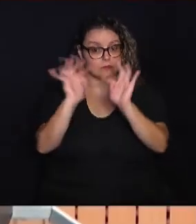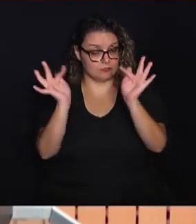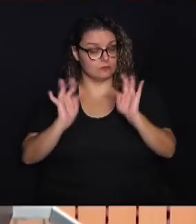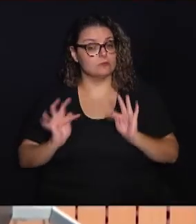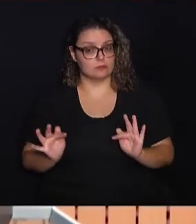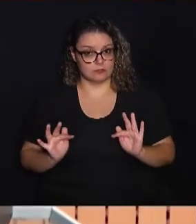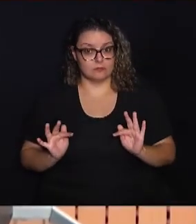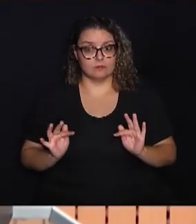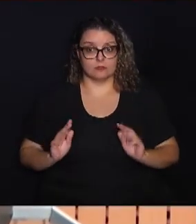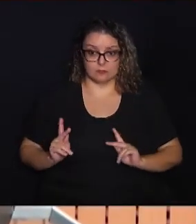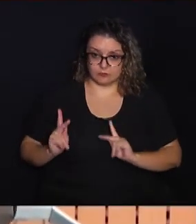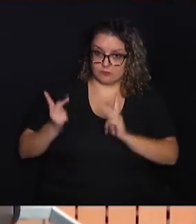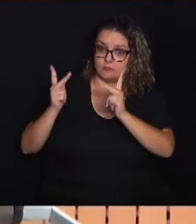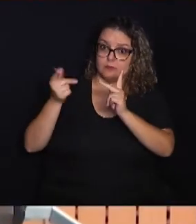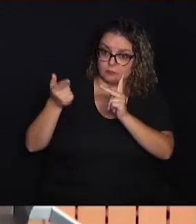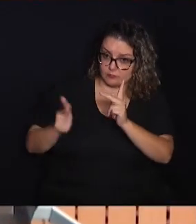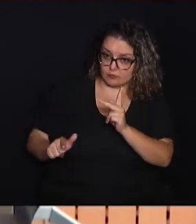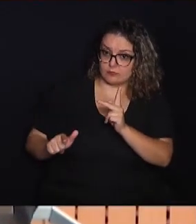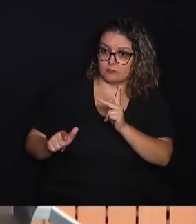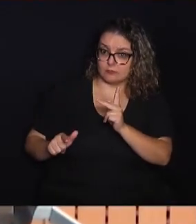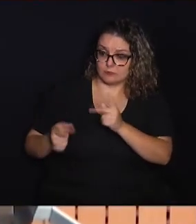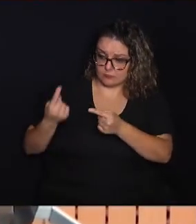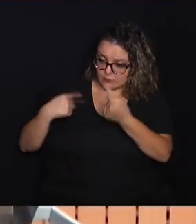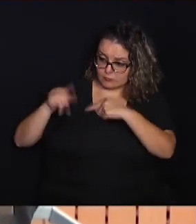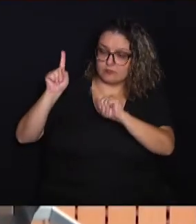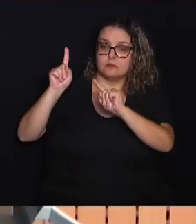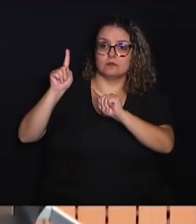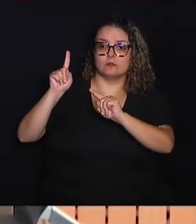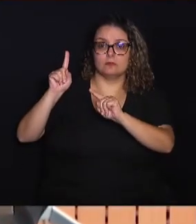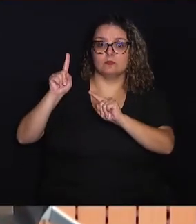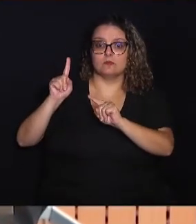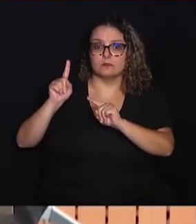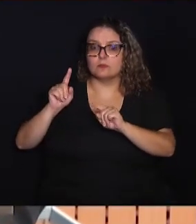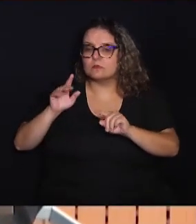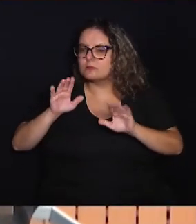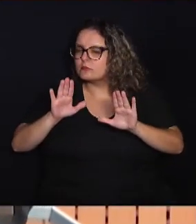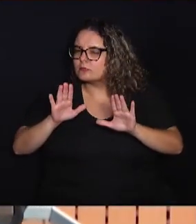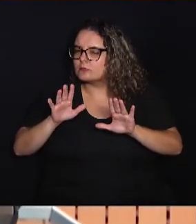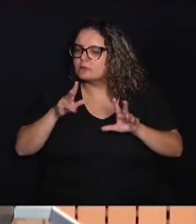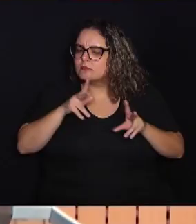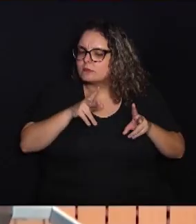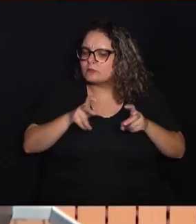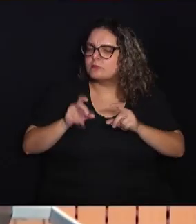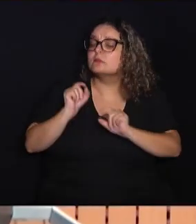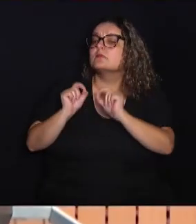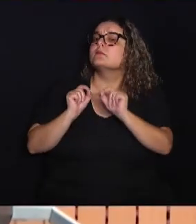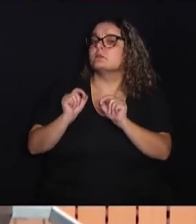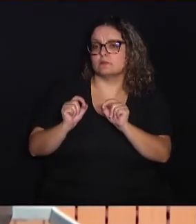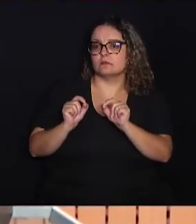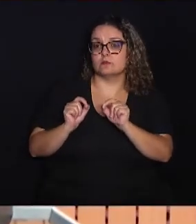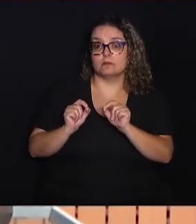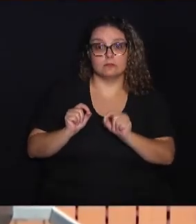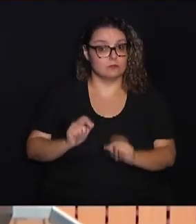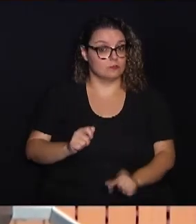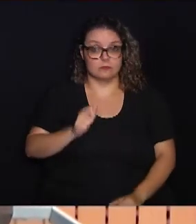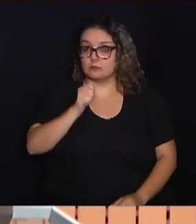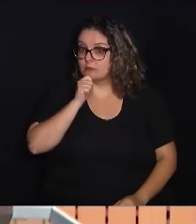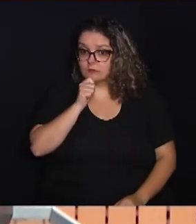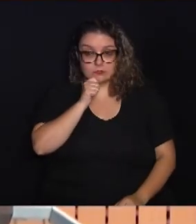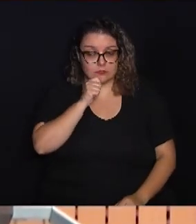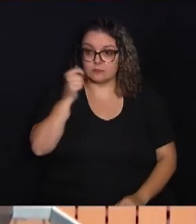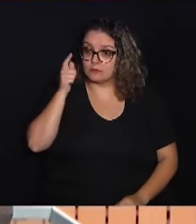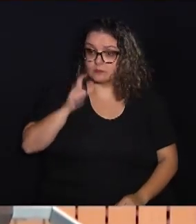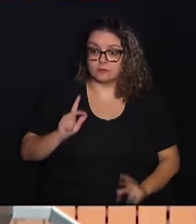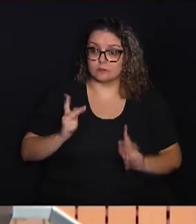ser reeleitos pelo sucesso mas podemos observar o seguinte mesmo para aqueles que não conseguiram a